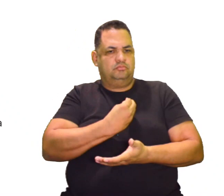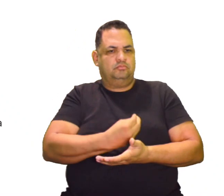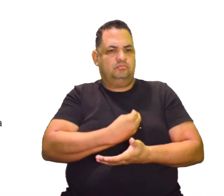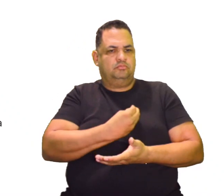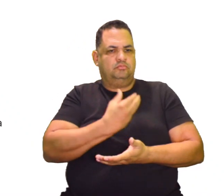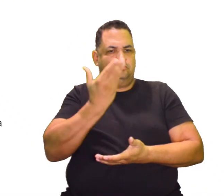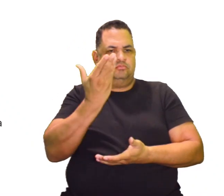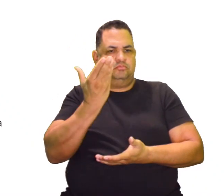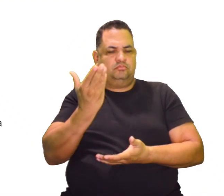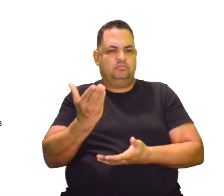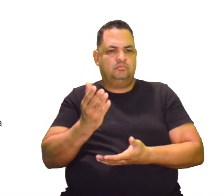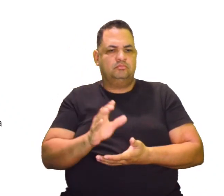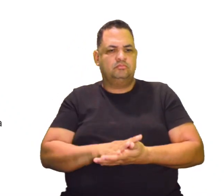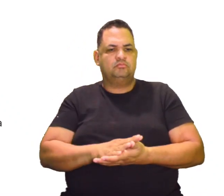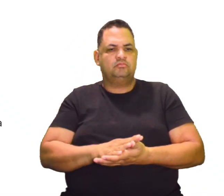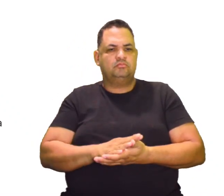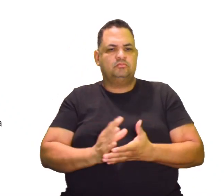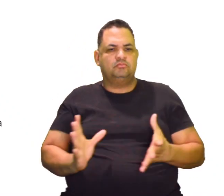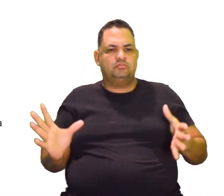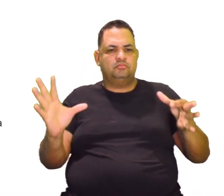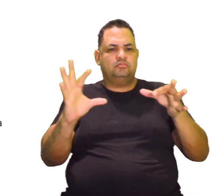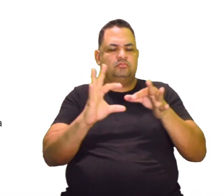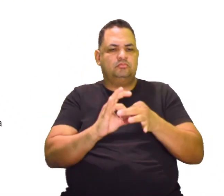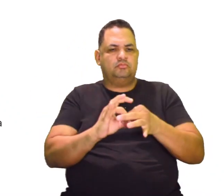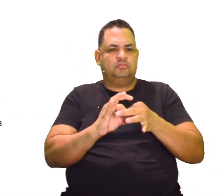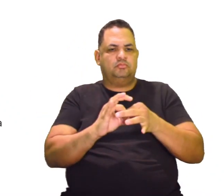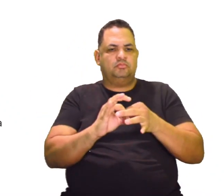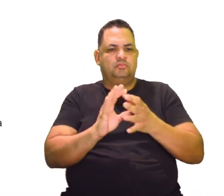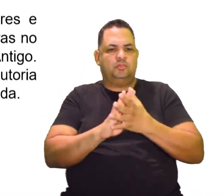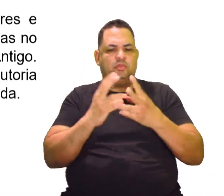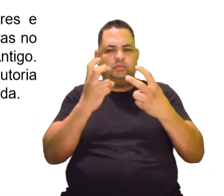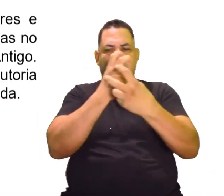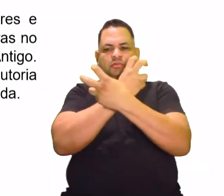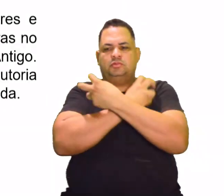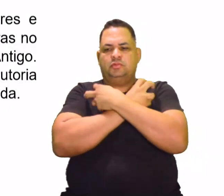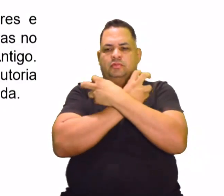Ali no contexto do faraó.